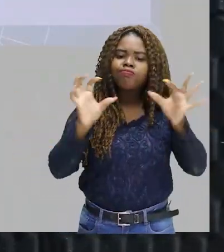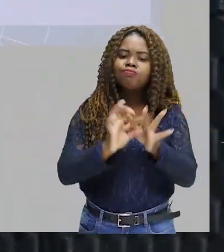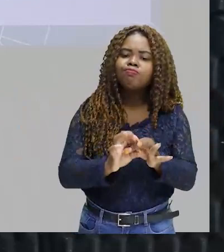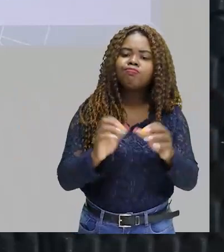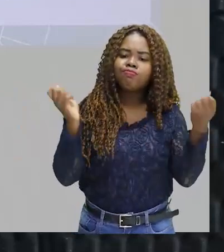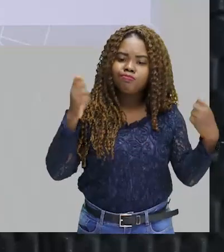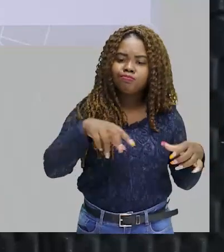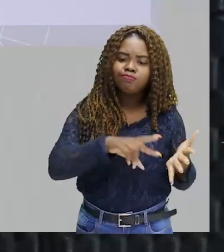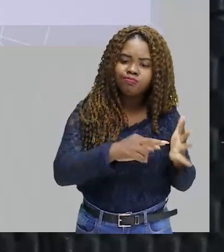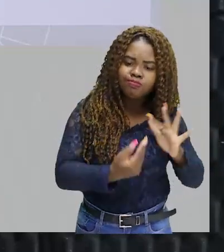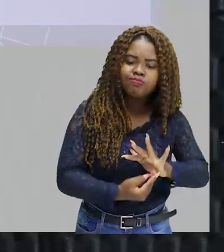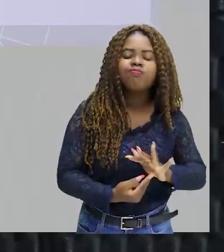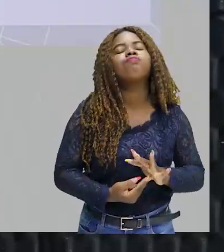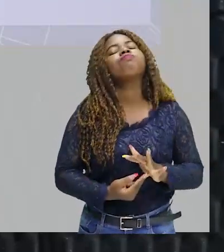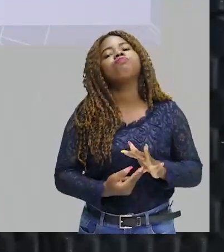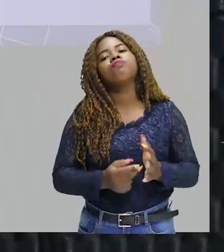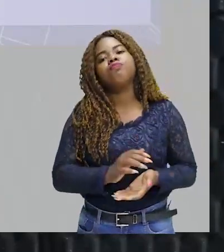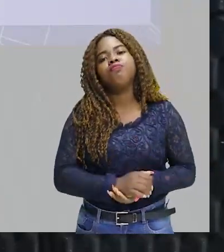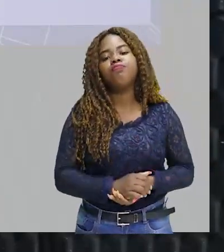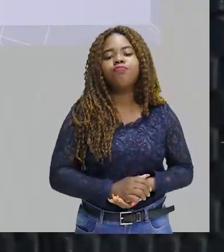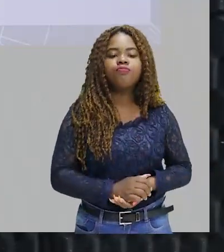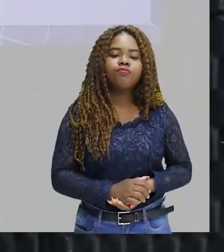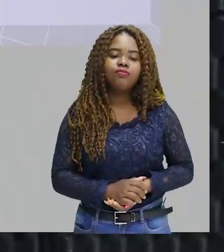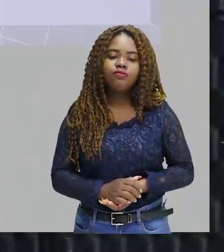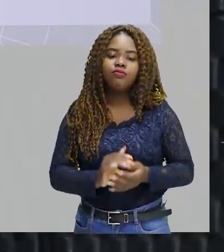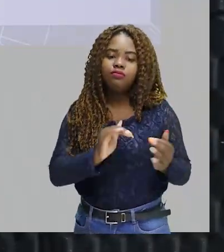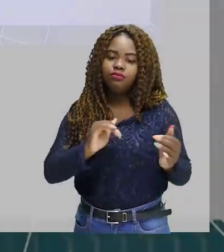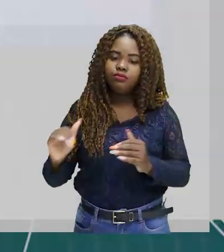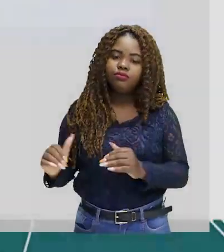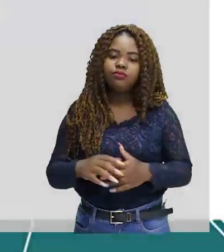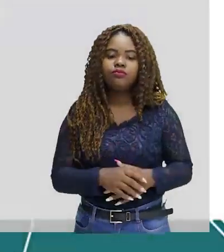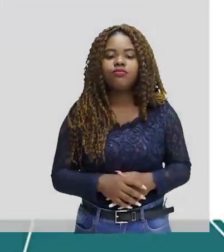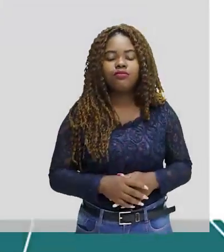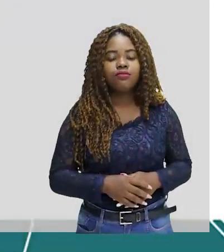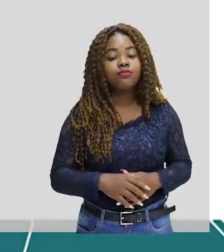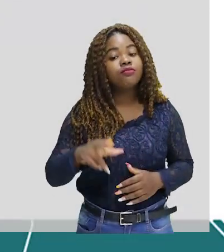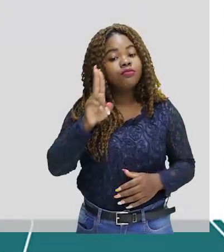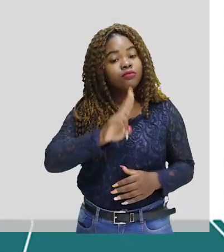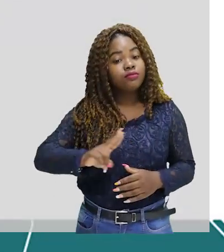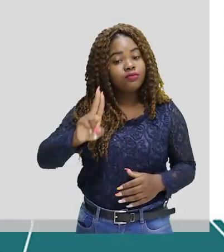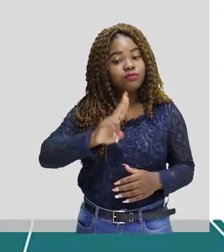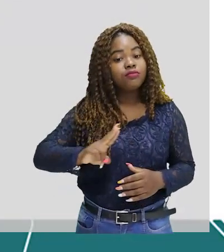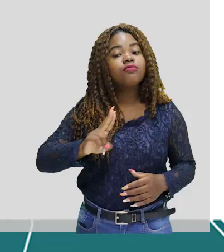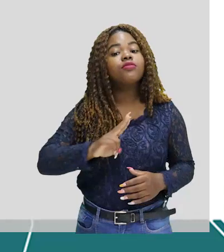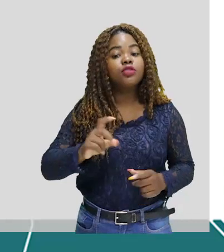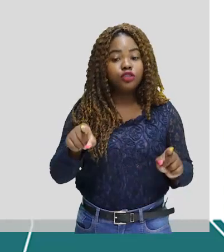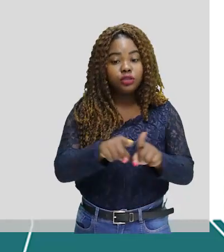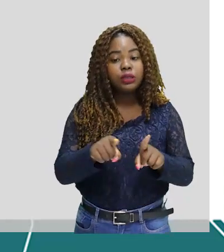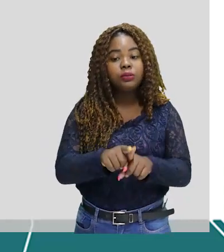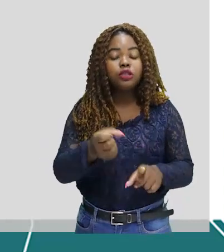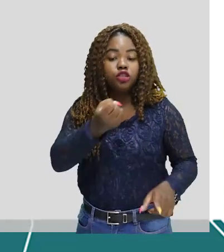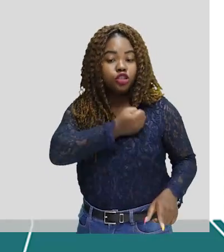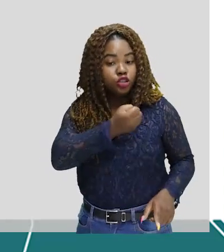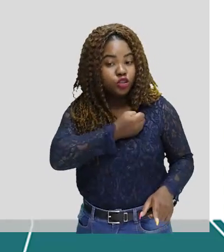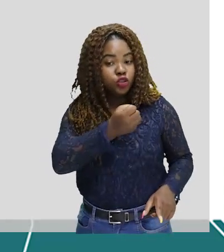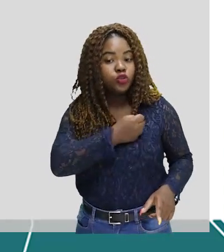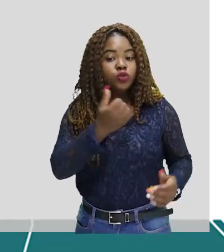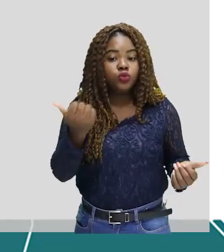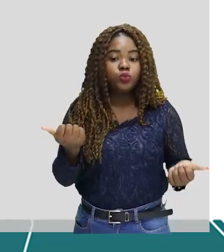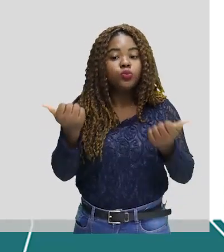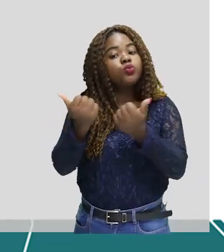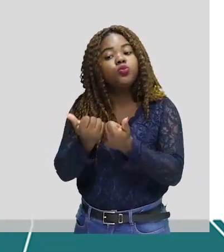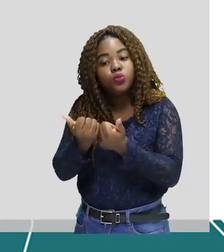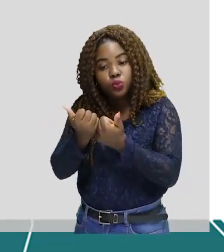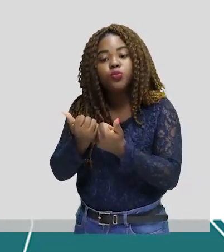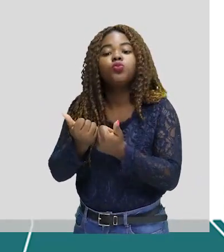tem toda uma fundamentação fonológica. A utilização de números para substituir as palavras,